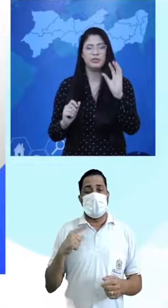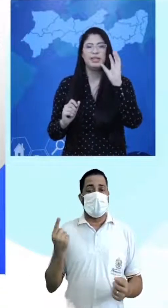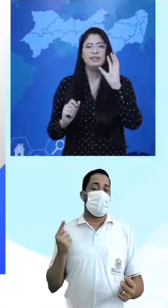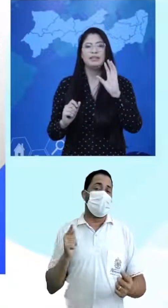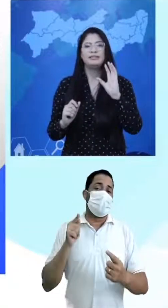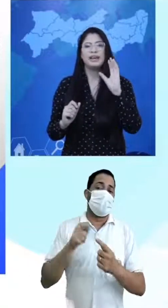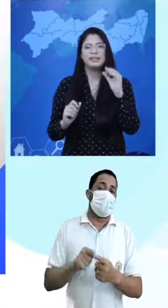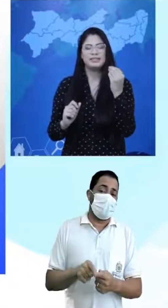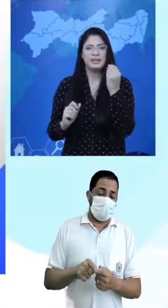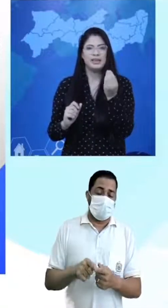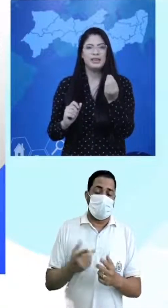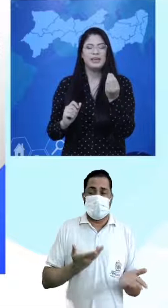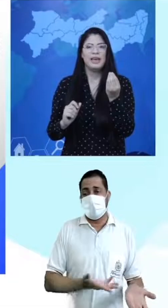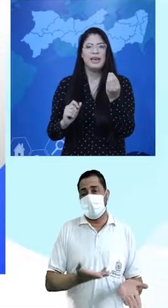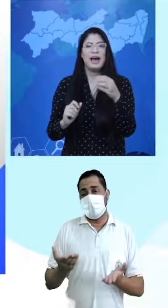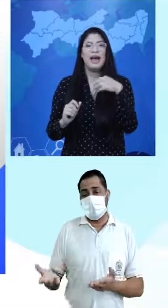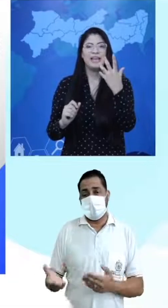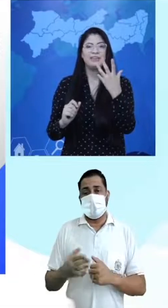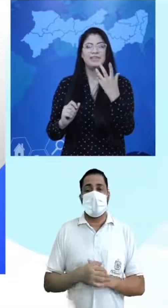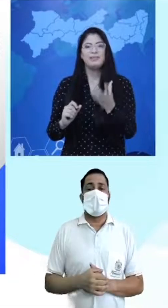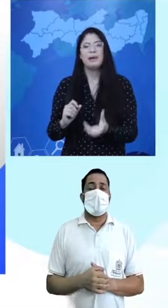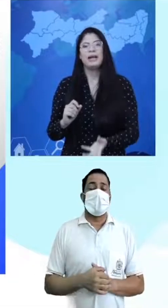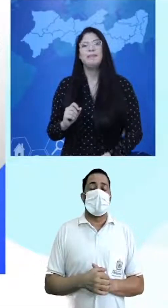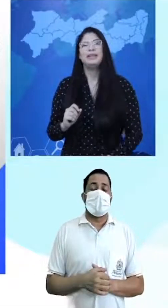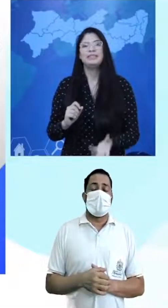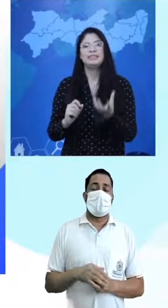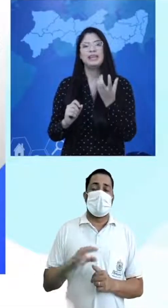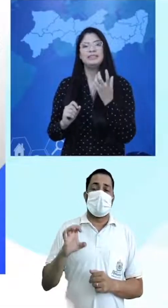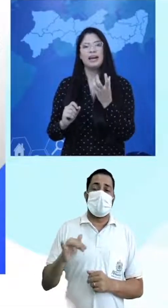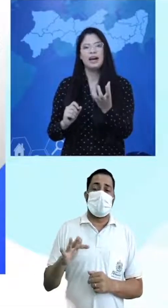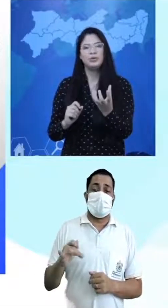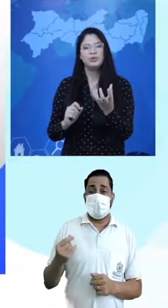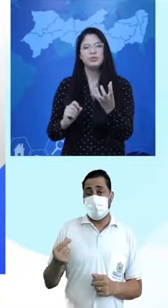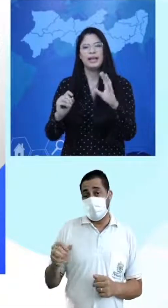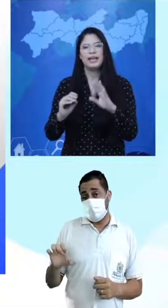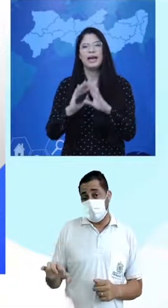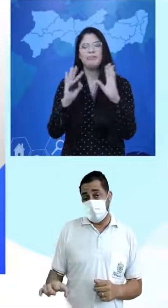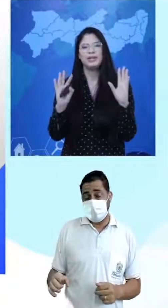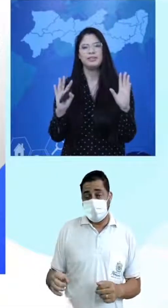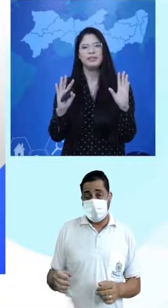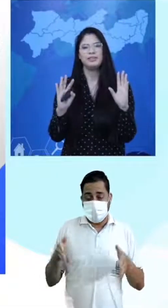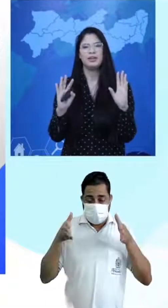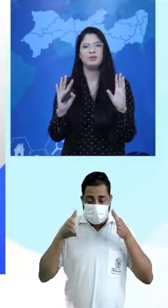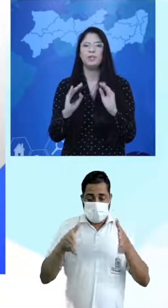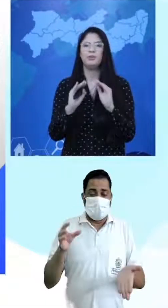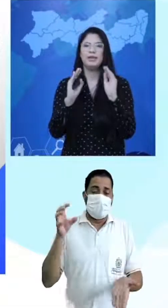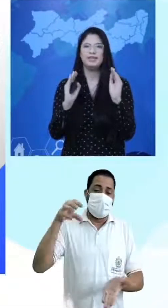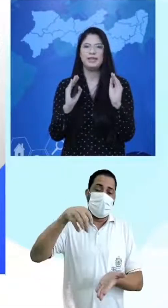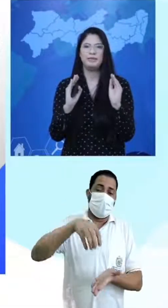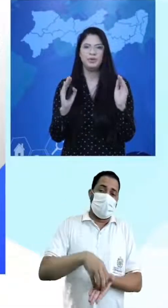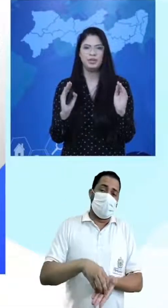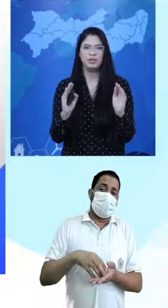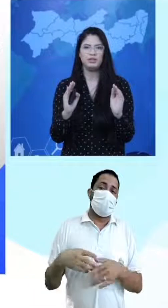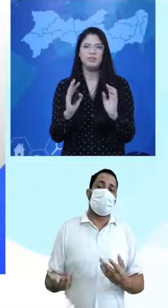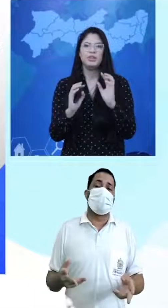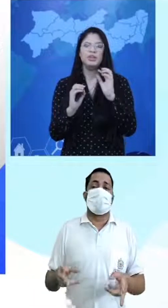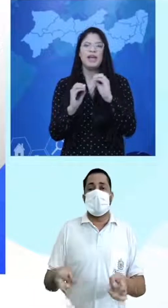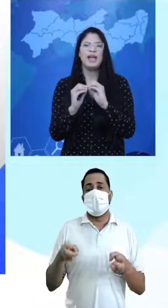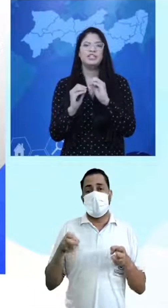objetivo de trazer a ênfase para a parte central daquela representação. Então percebam